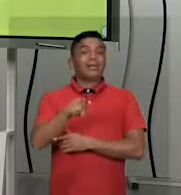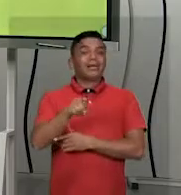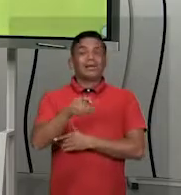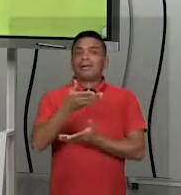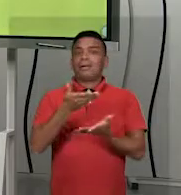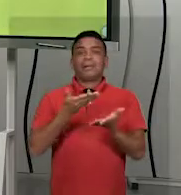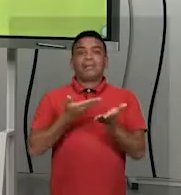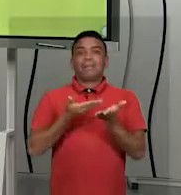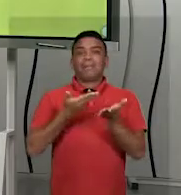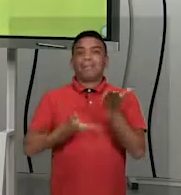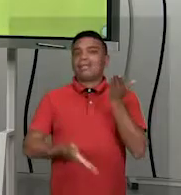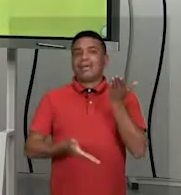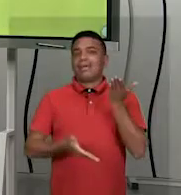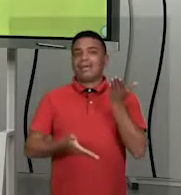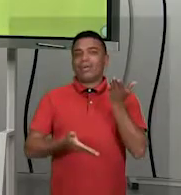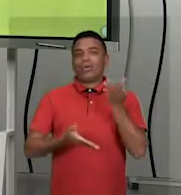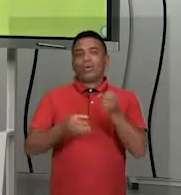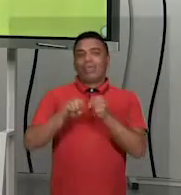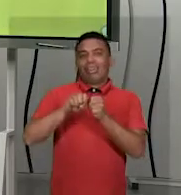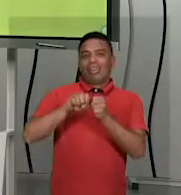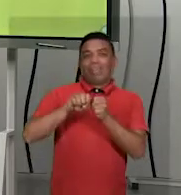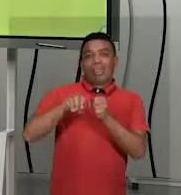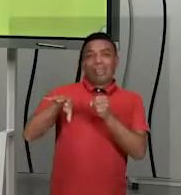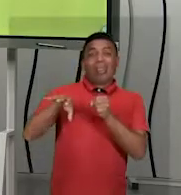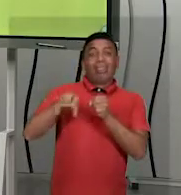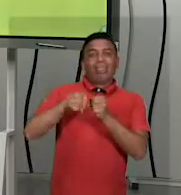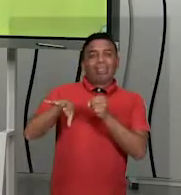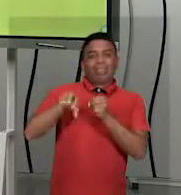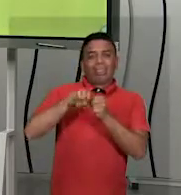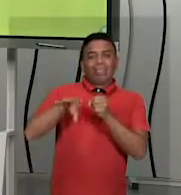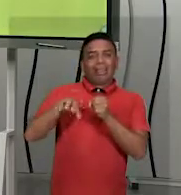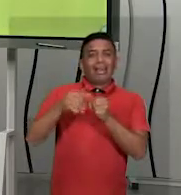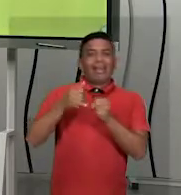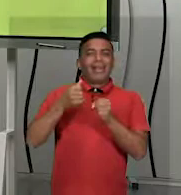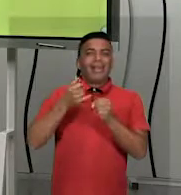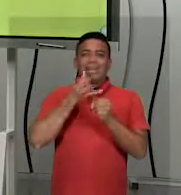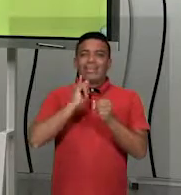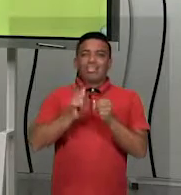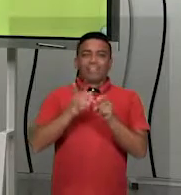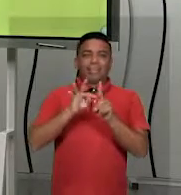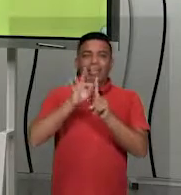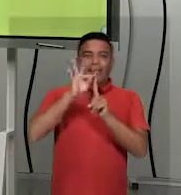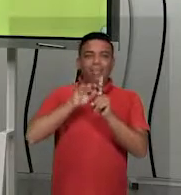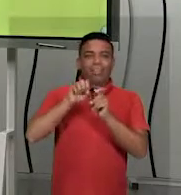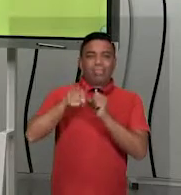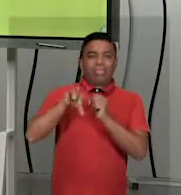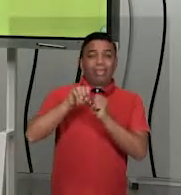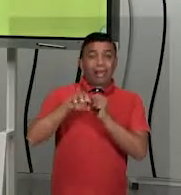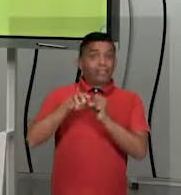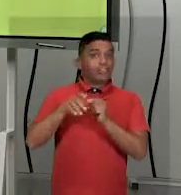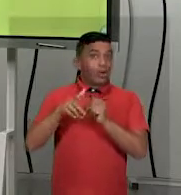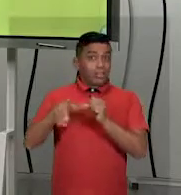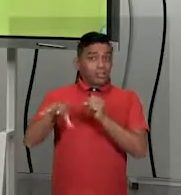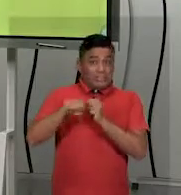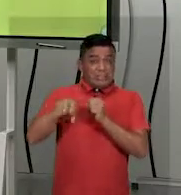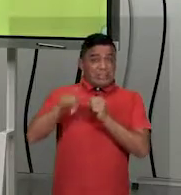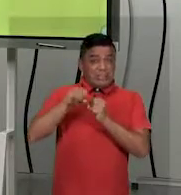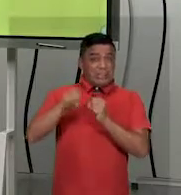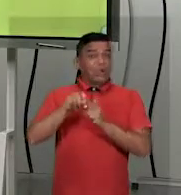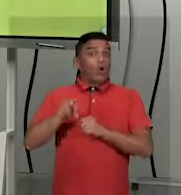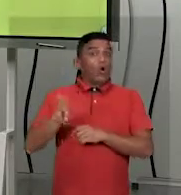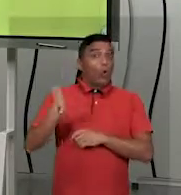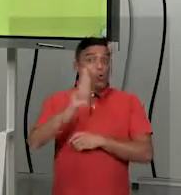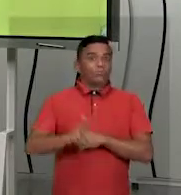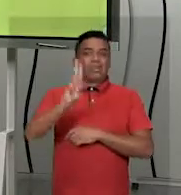você não vai perder muita energia térmica. E aí você consegue utilizar essa energia